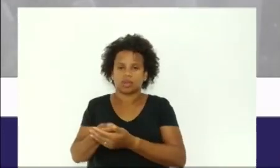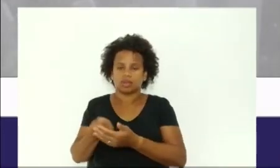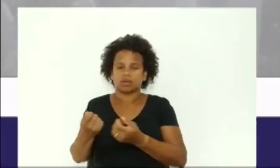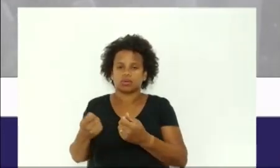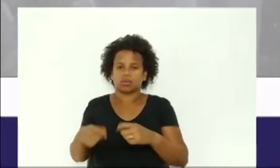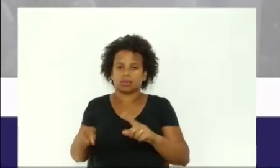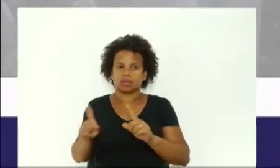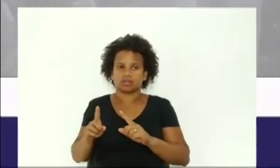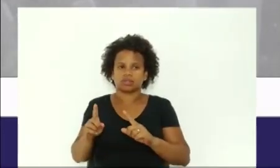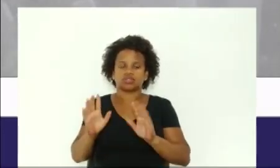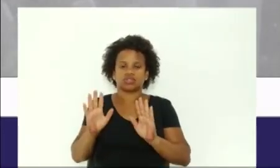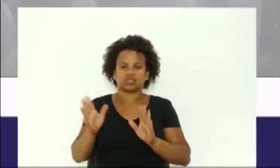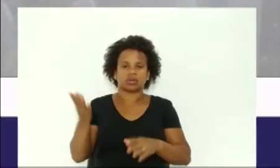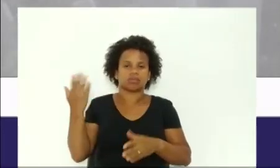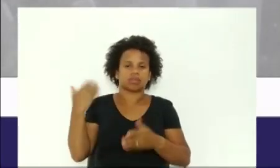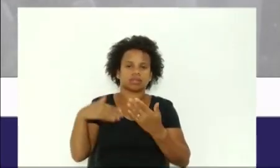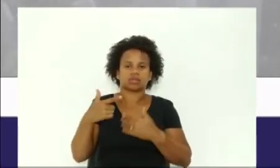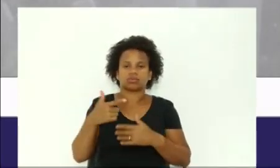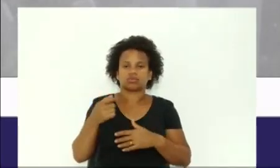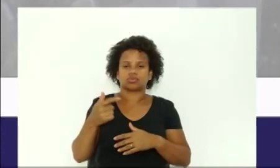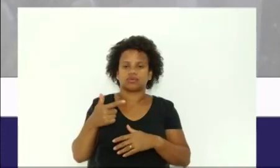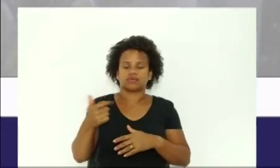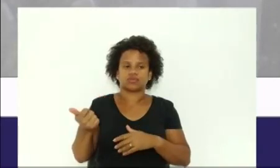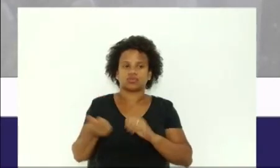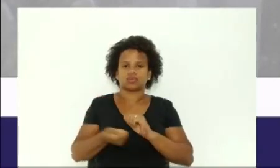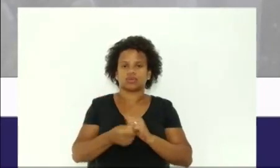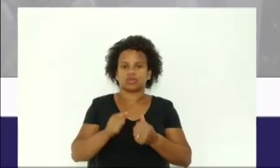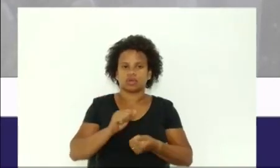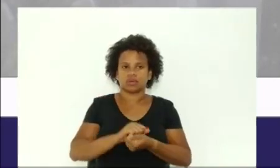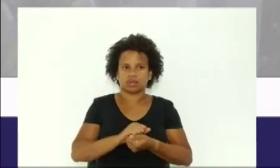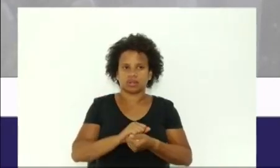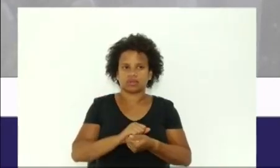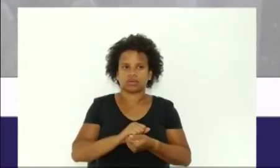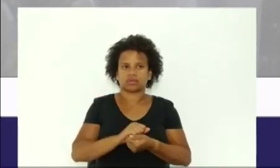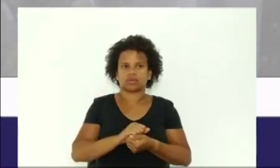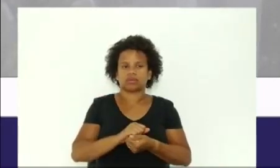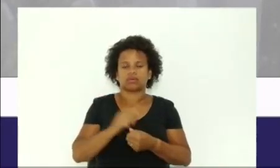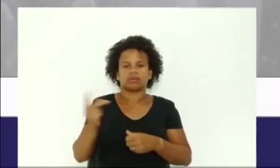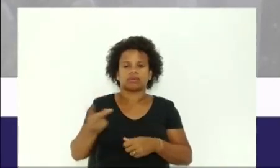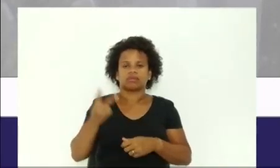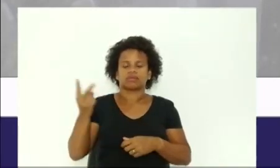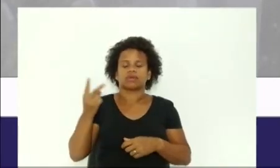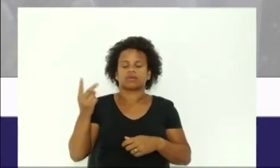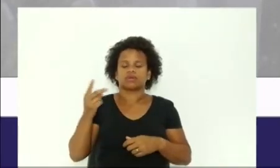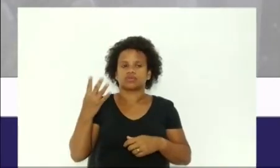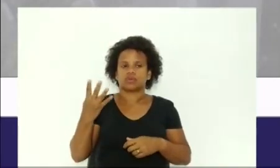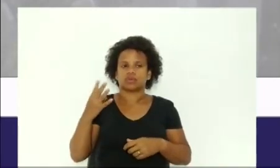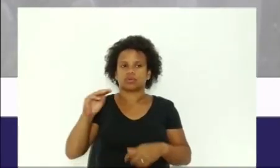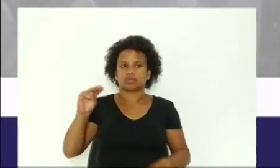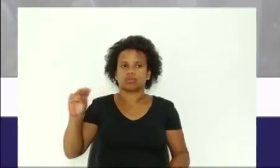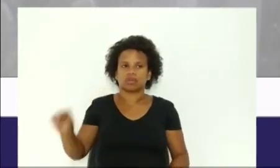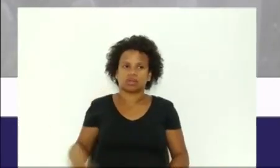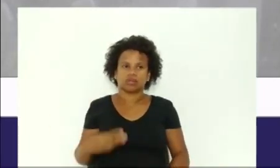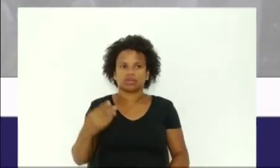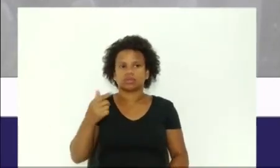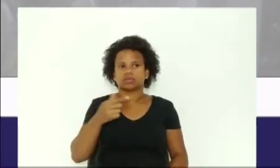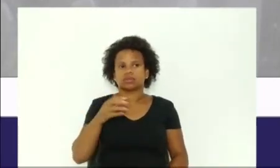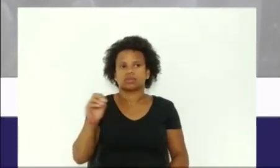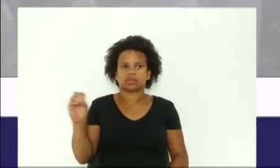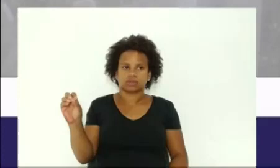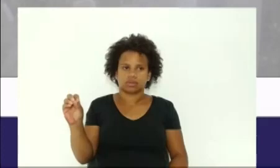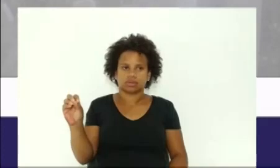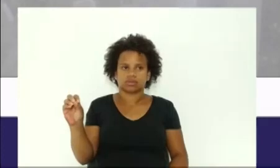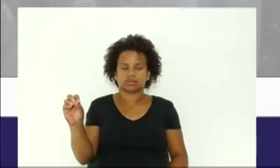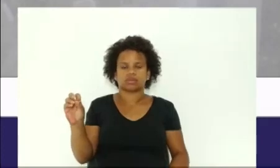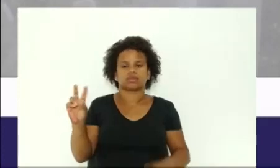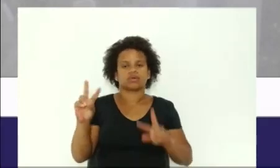lá em 2021, está fazendo uma adequação, os valores é de 4 milhões e 700, e relacionado,